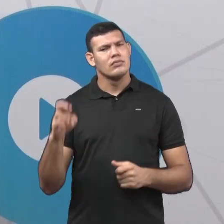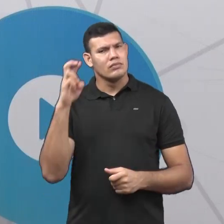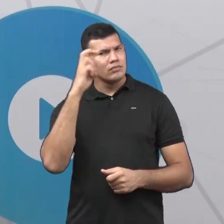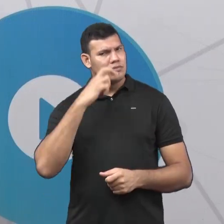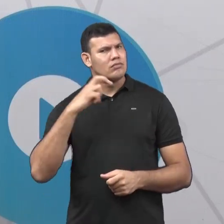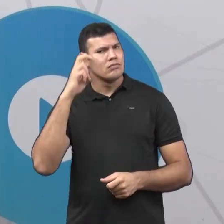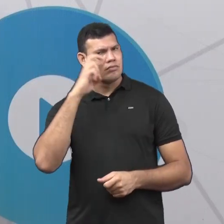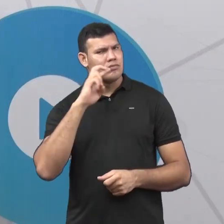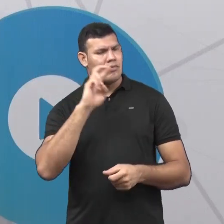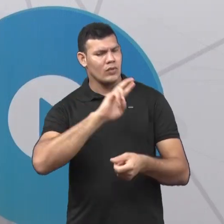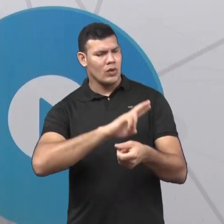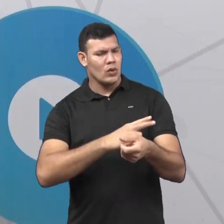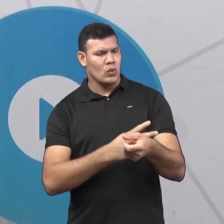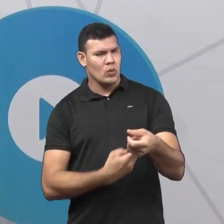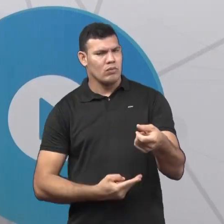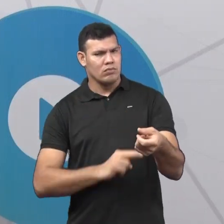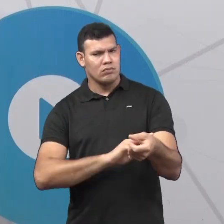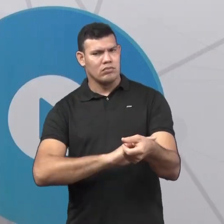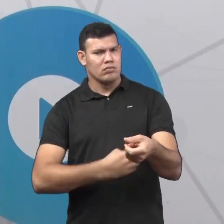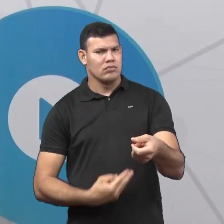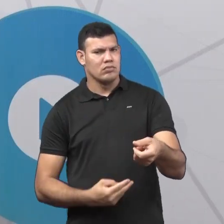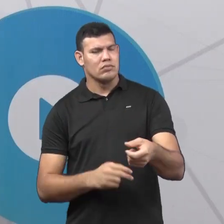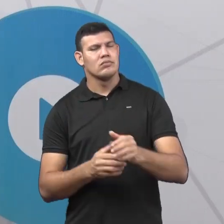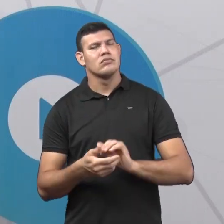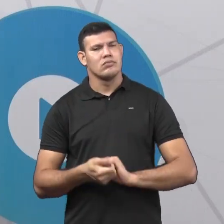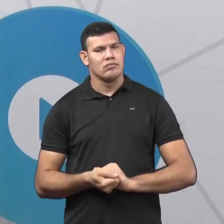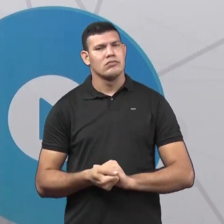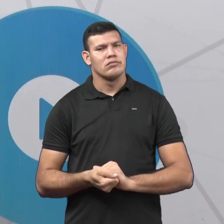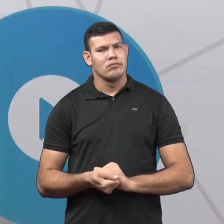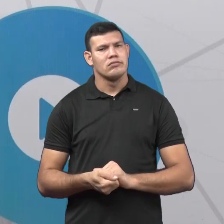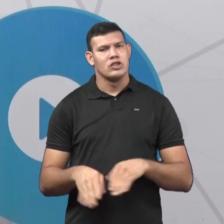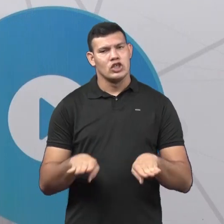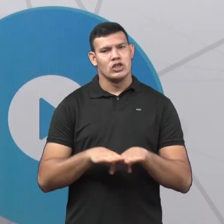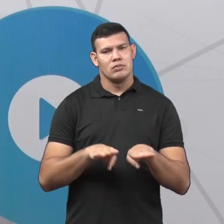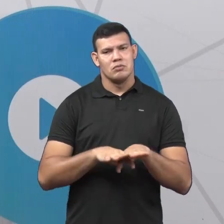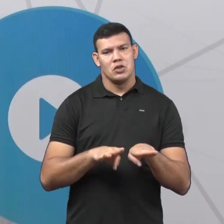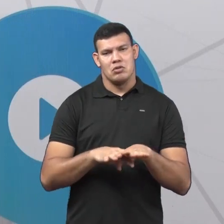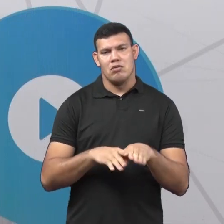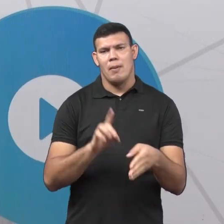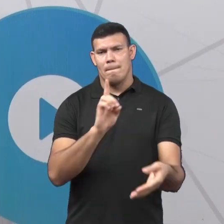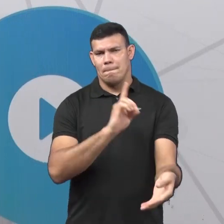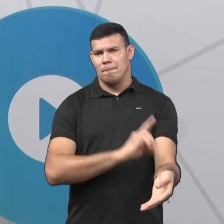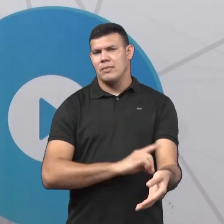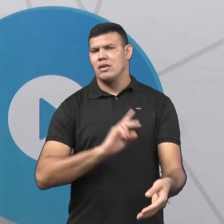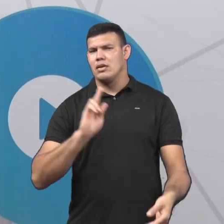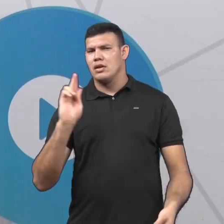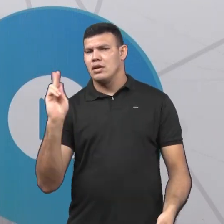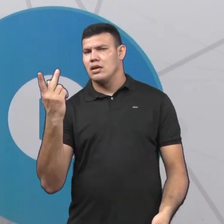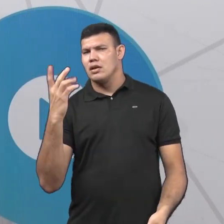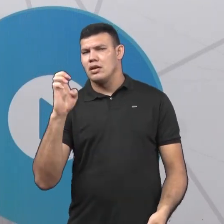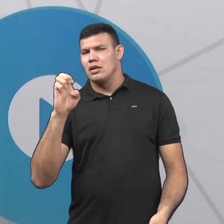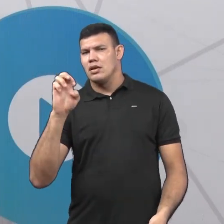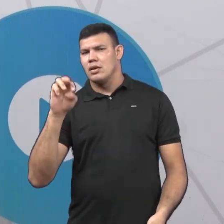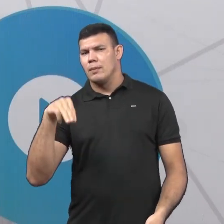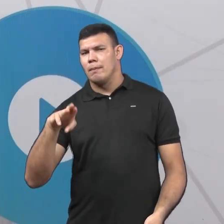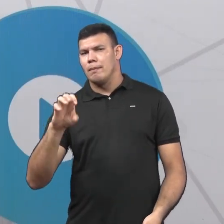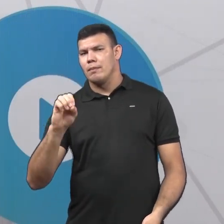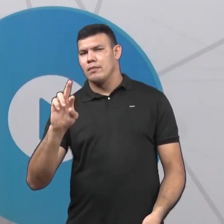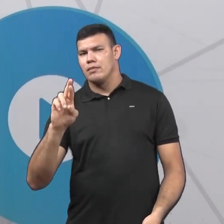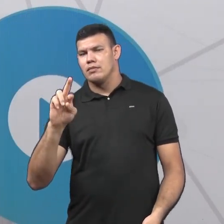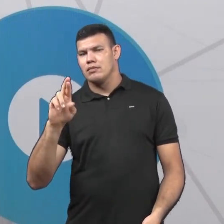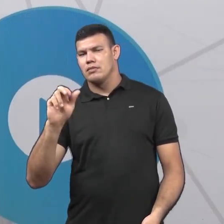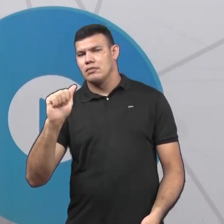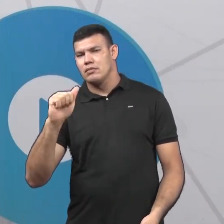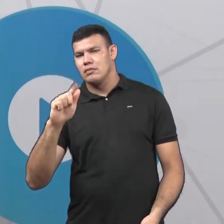para ver se aquela dengue ela pode estar relacionada a uma dengue hemorrágica ou não, se o número de plaquetas cair muito